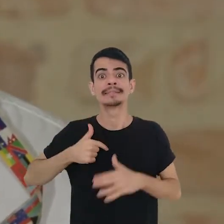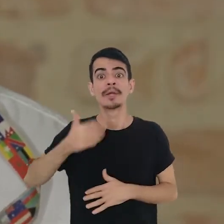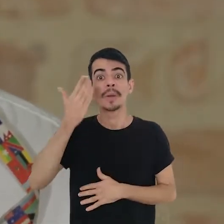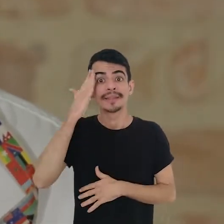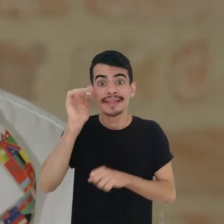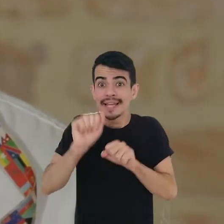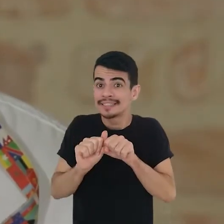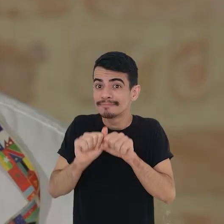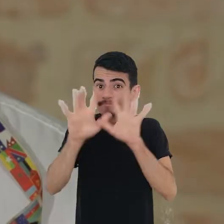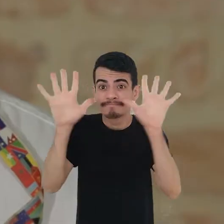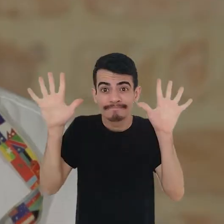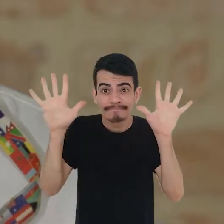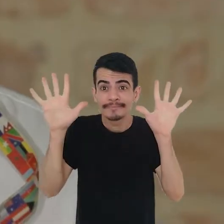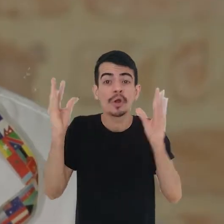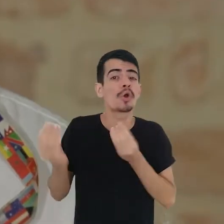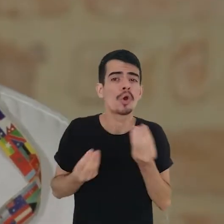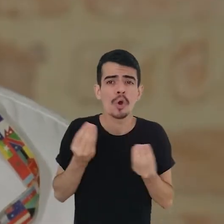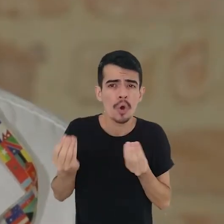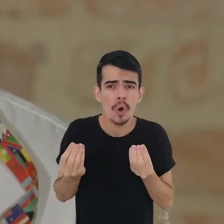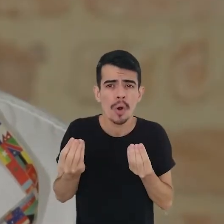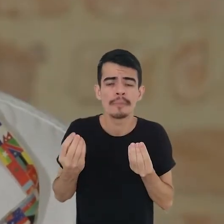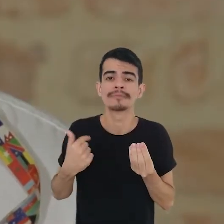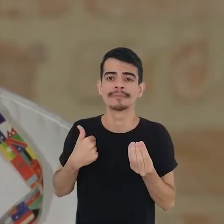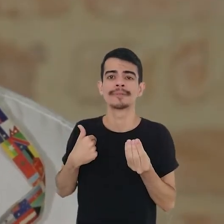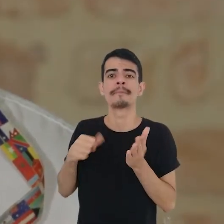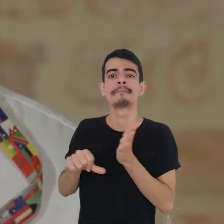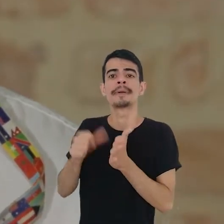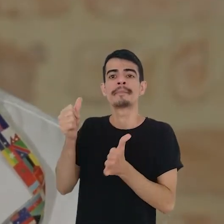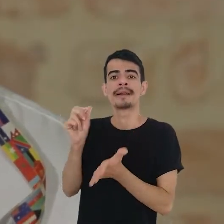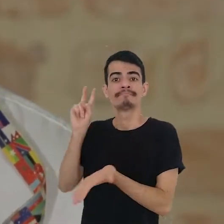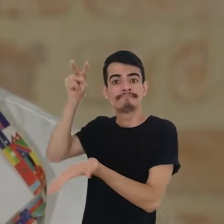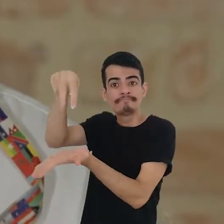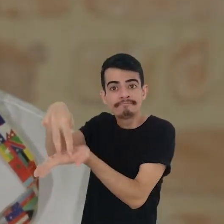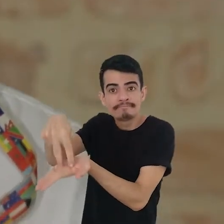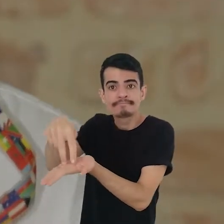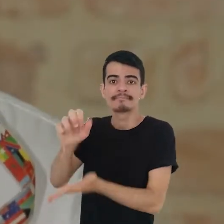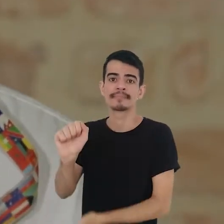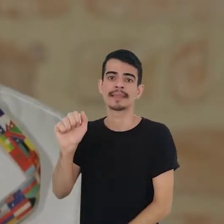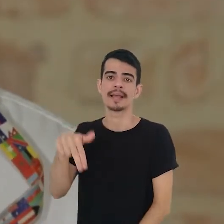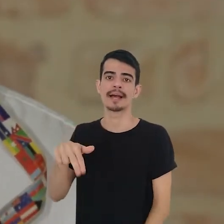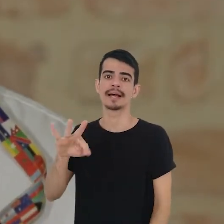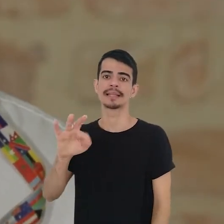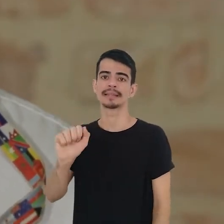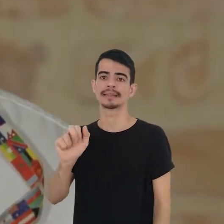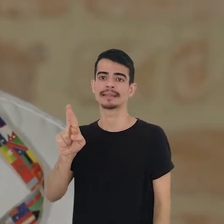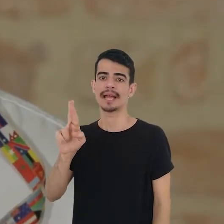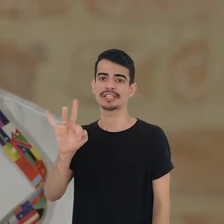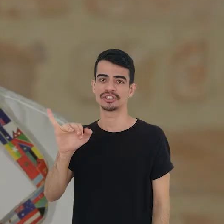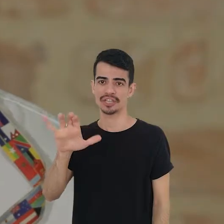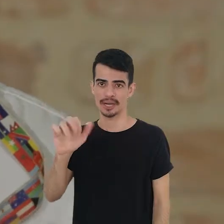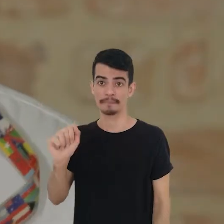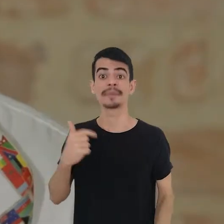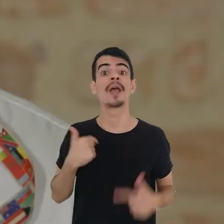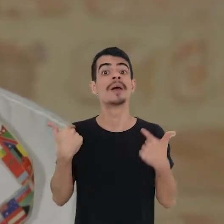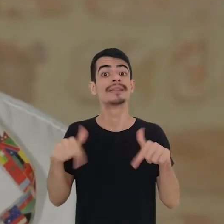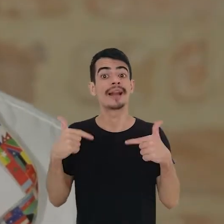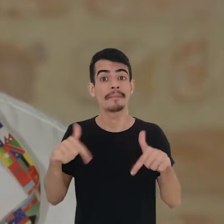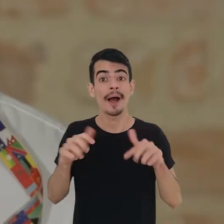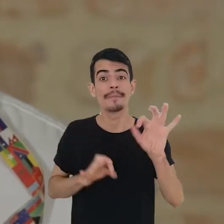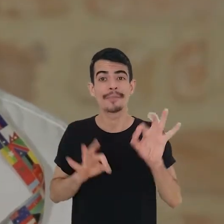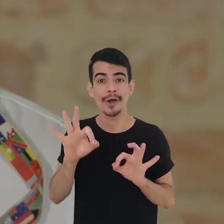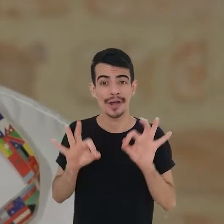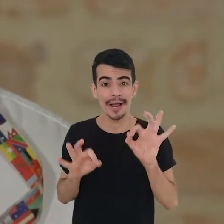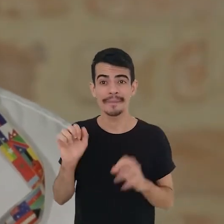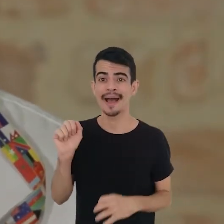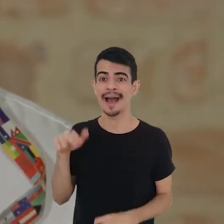as mudanças climáticas na minha experiência na Antártica. Eu trabalho no Programa Antártico Brasileiro há 35